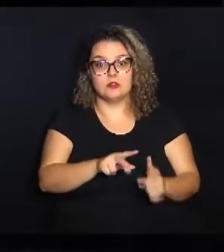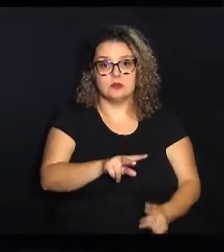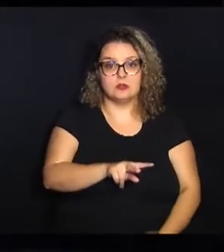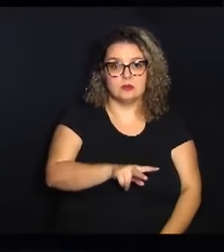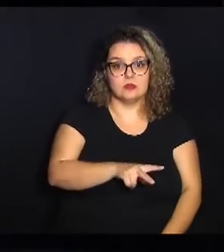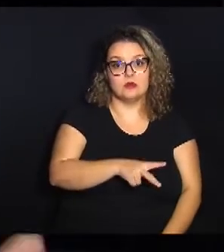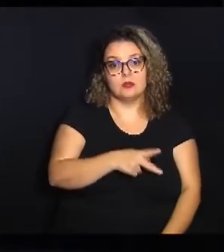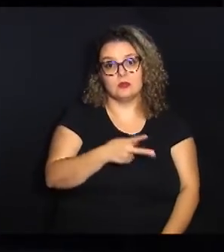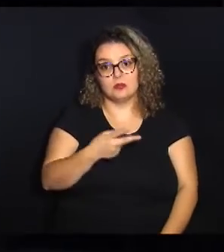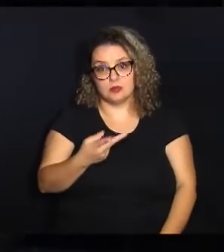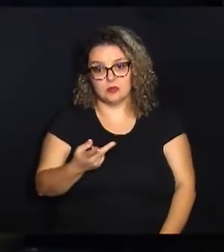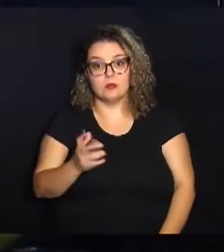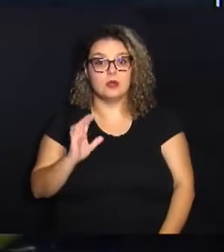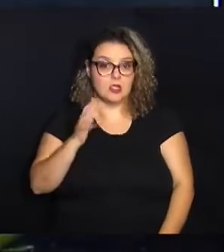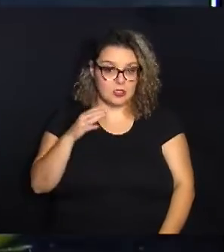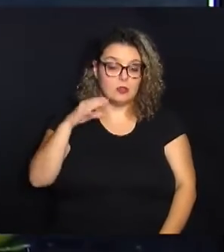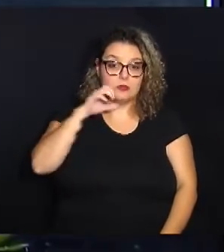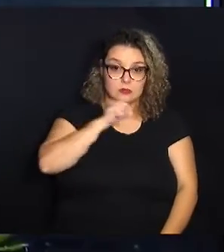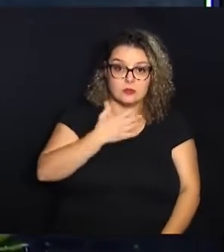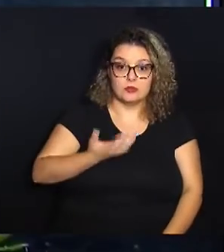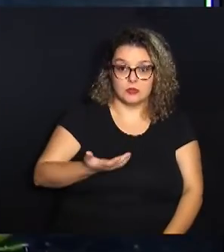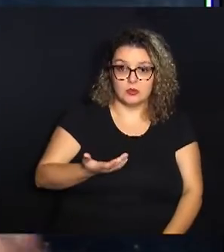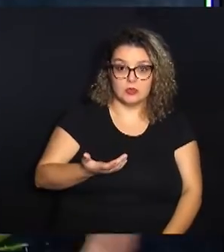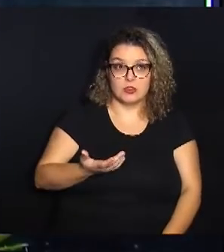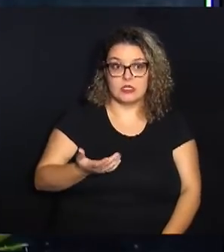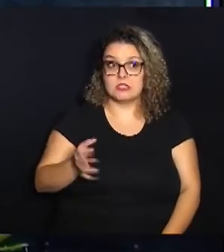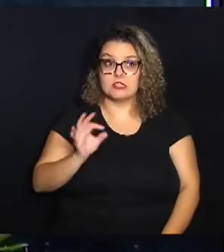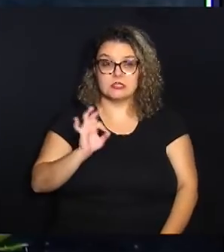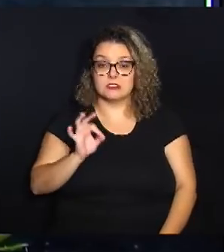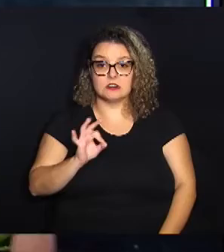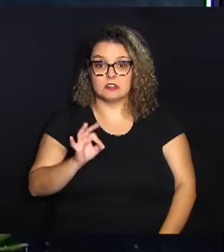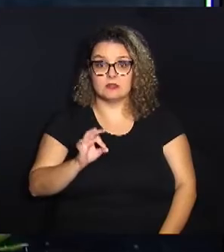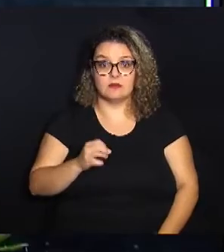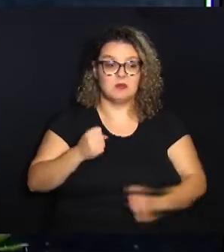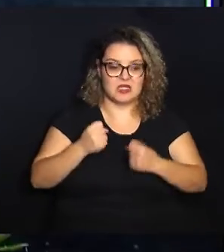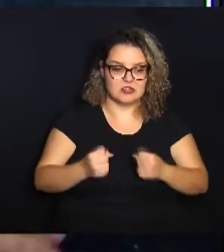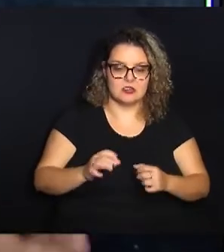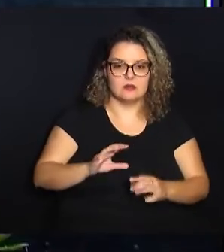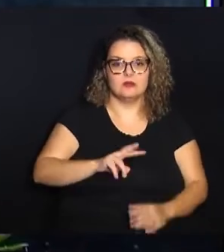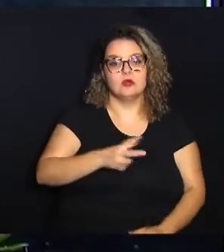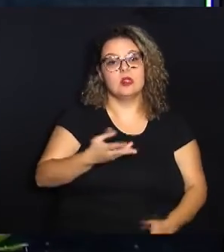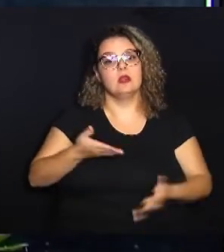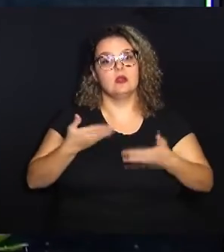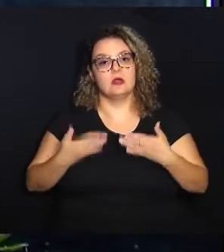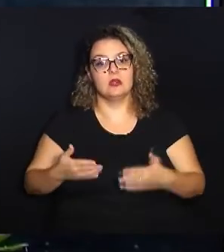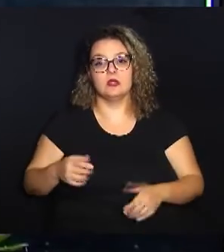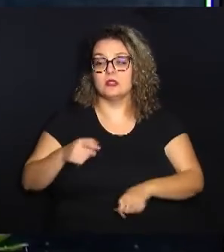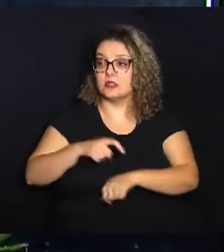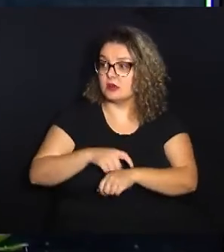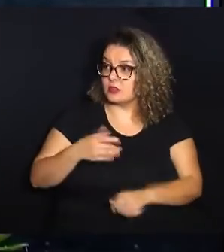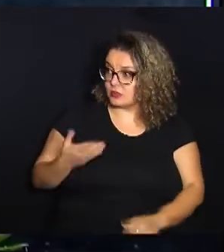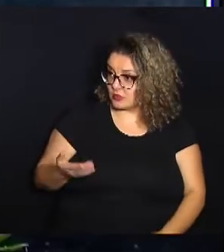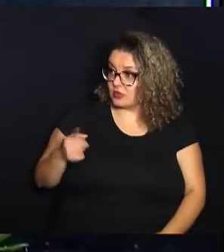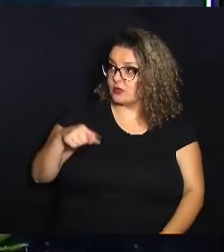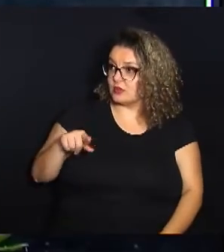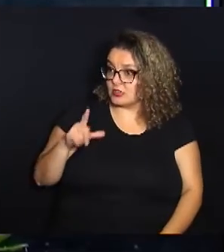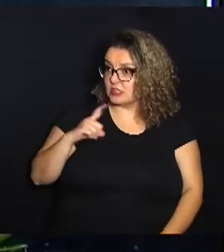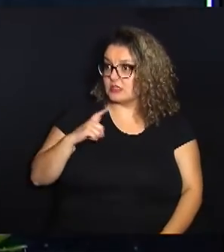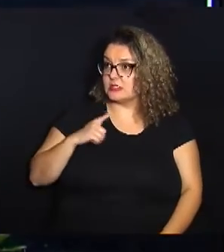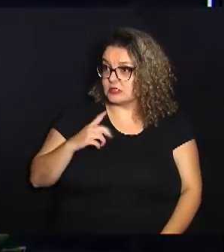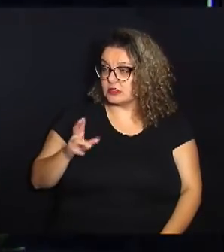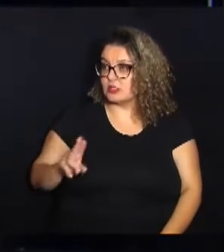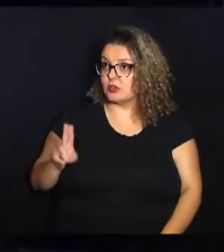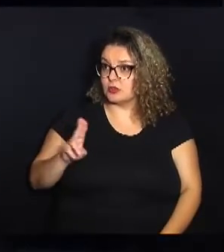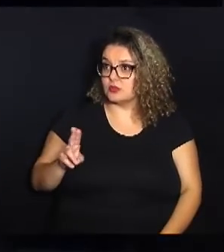transição, aconteceu rápido, mas nada foi brusco. Então, nesse meio tempo, vocês têm